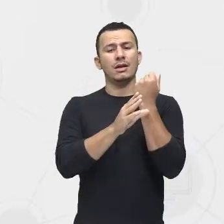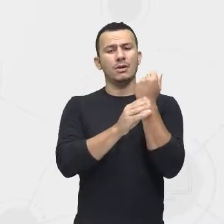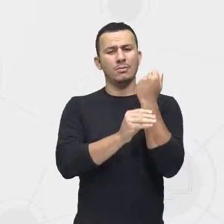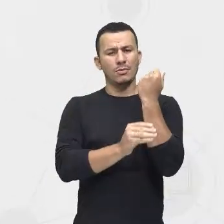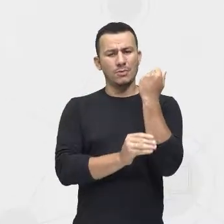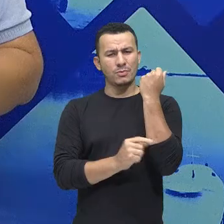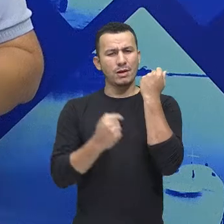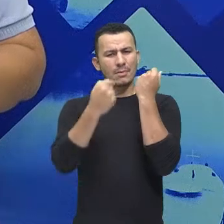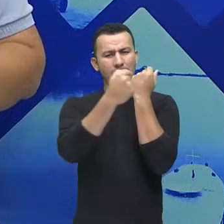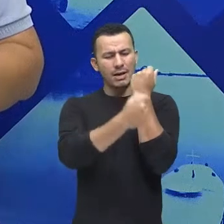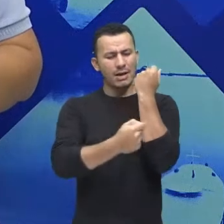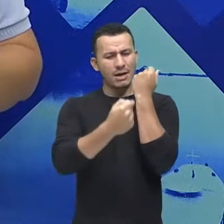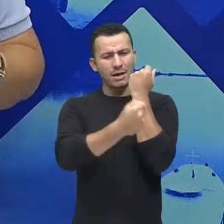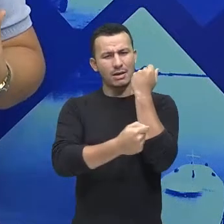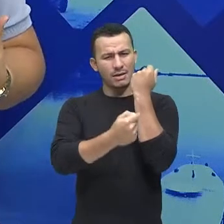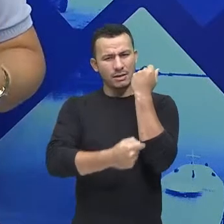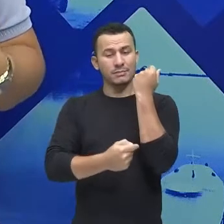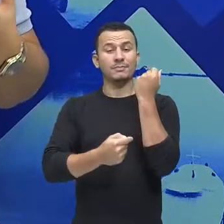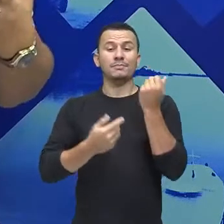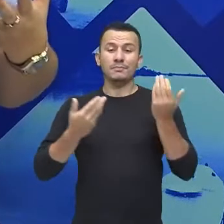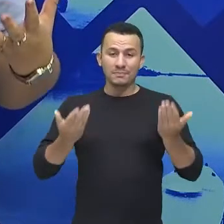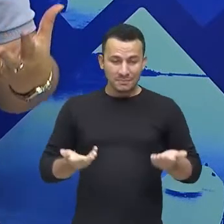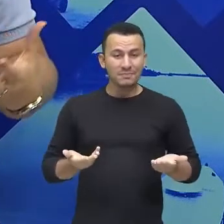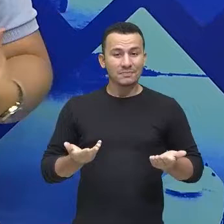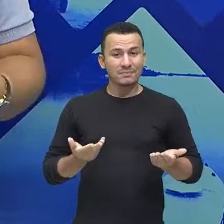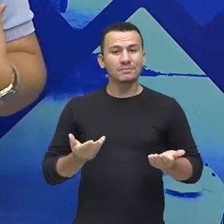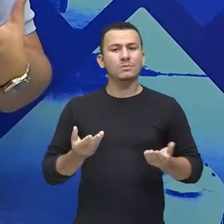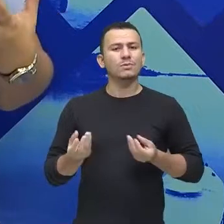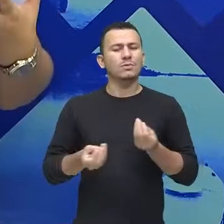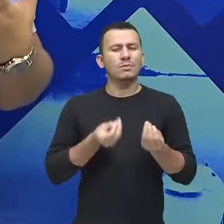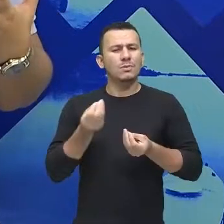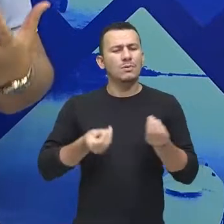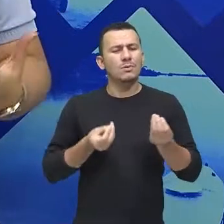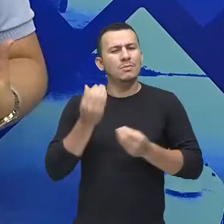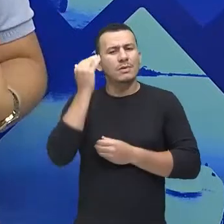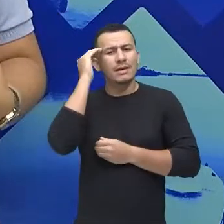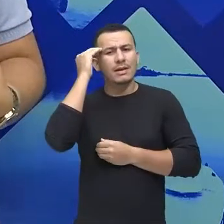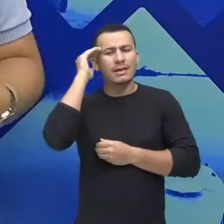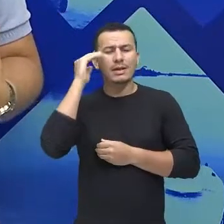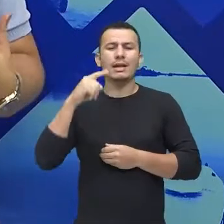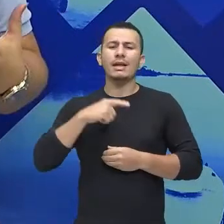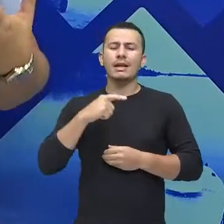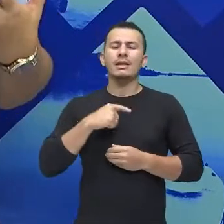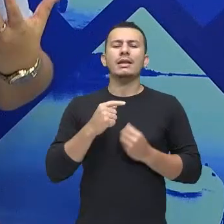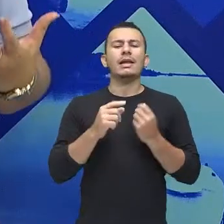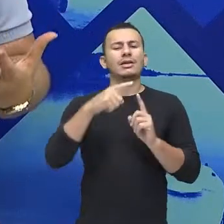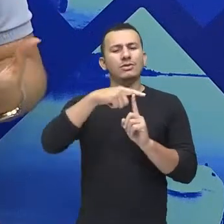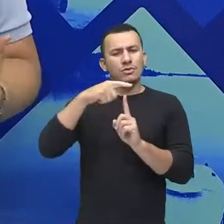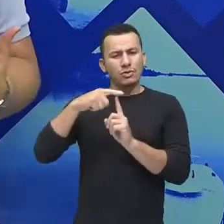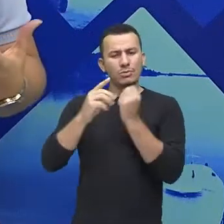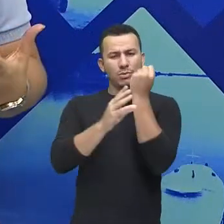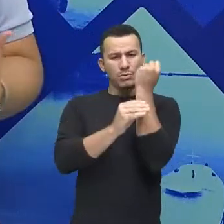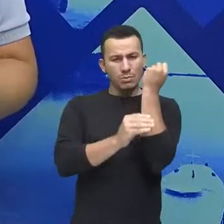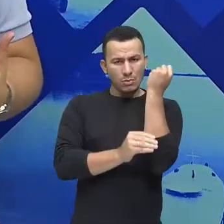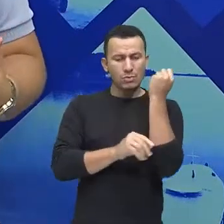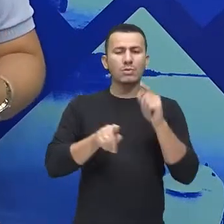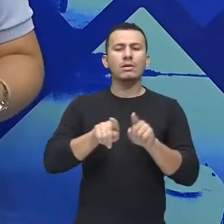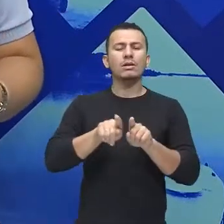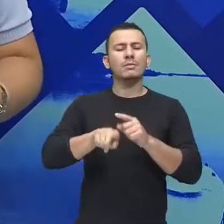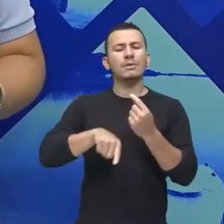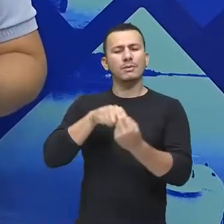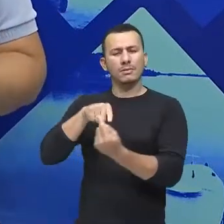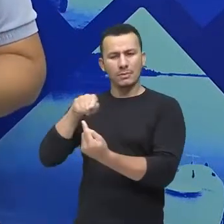sistema muscular. Muito bem, aí a gente vai compreender quais são os tipos de músculo, quais são as suas